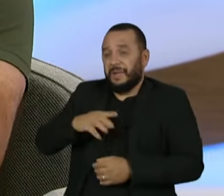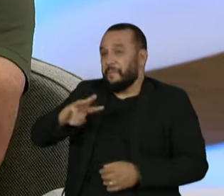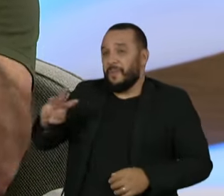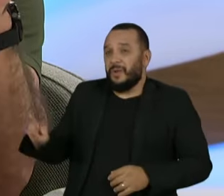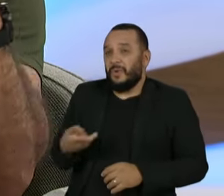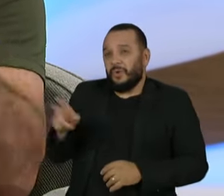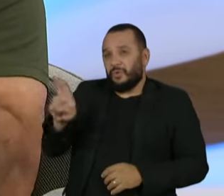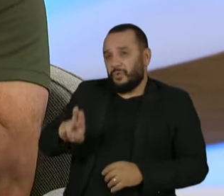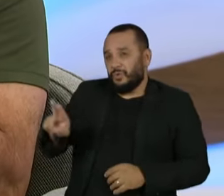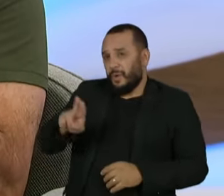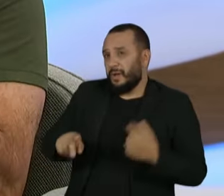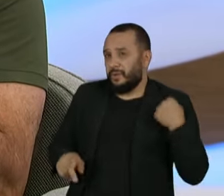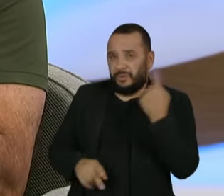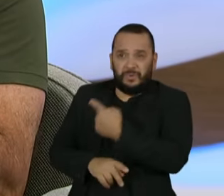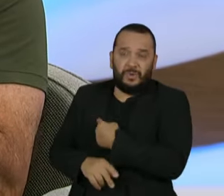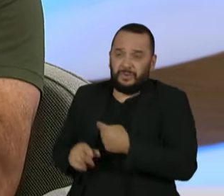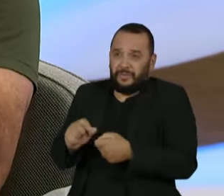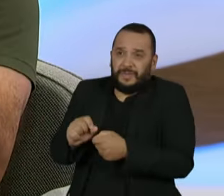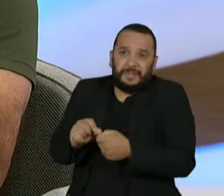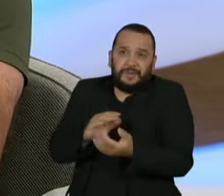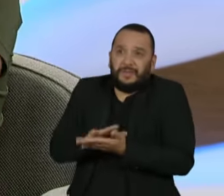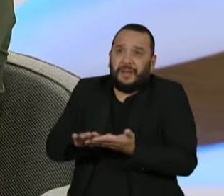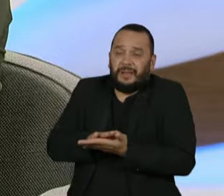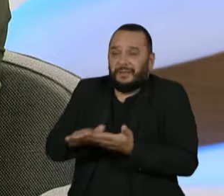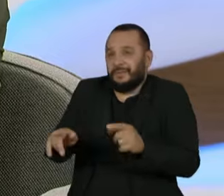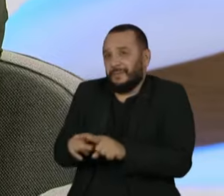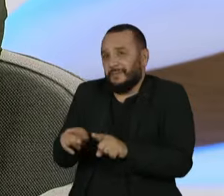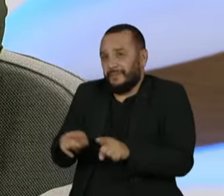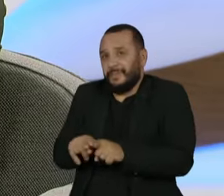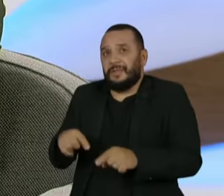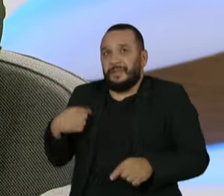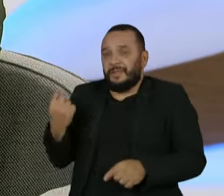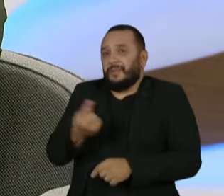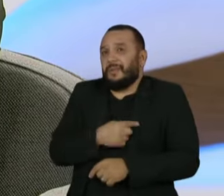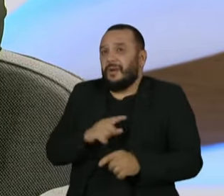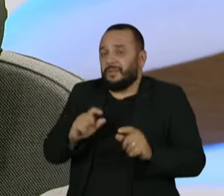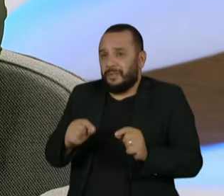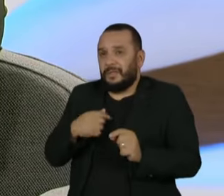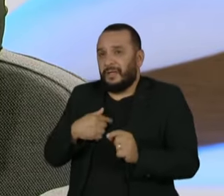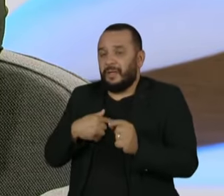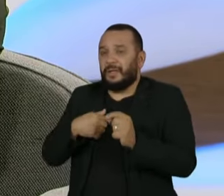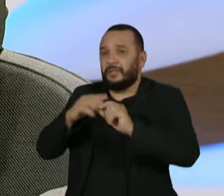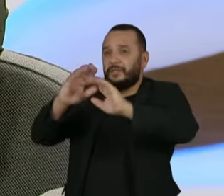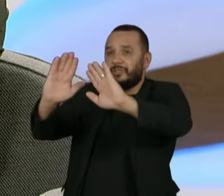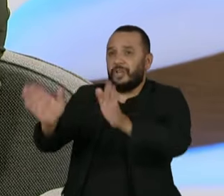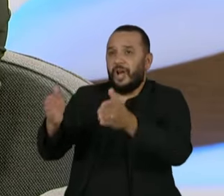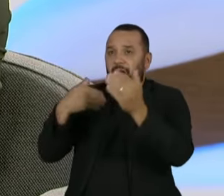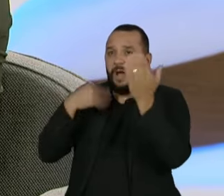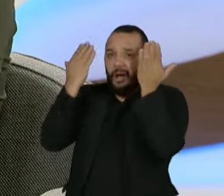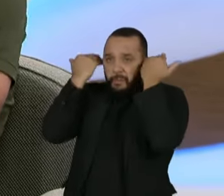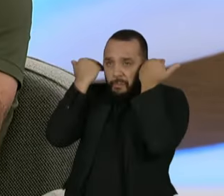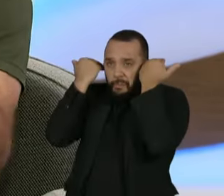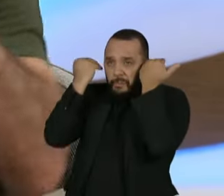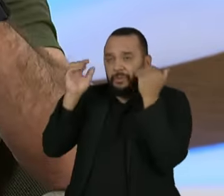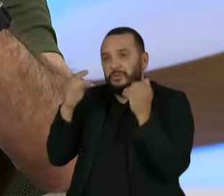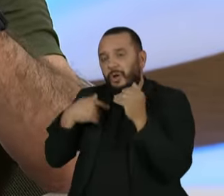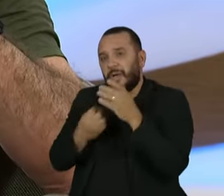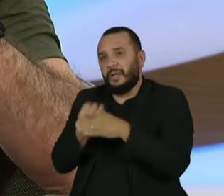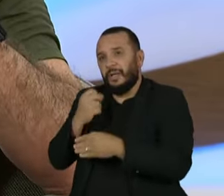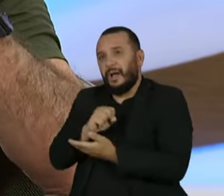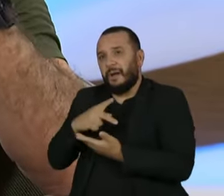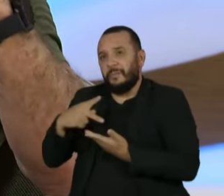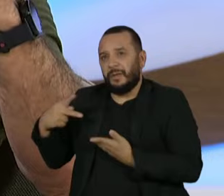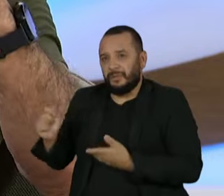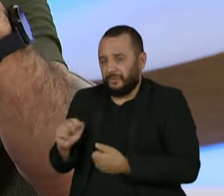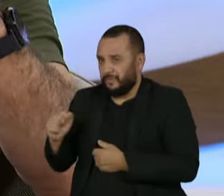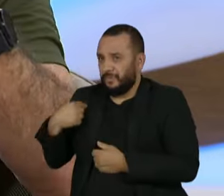a gente provavelmente também não tem nada a fazer sobre isso a não ser um usuário sofisticado que faz aplicativo sobre eles mas a gente não tem uma base